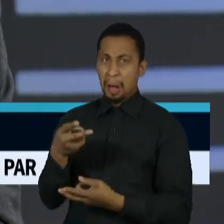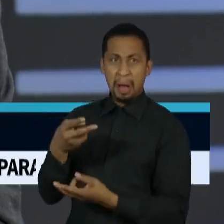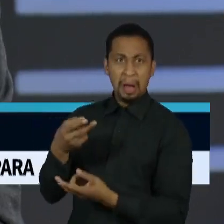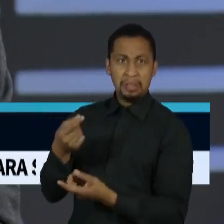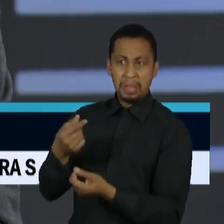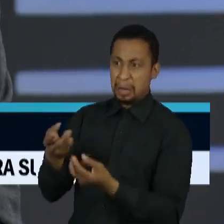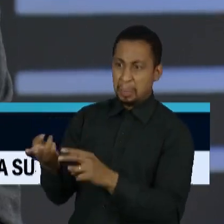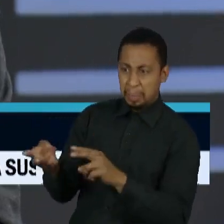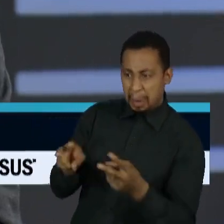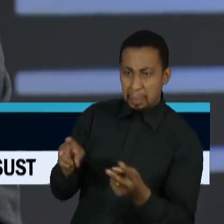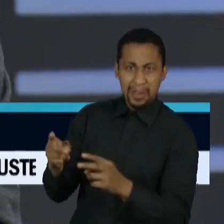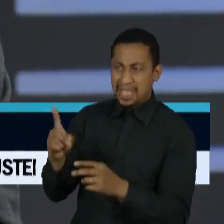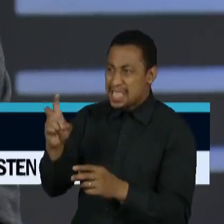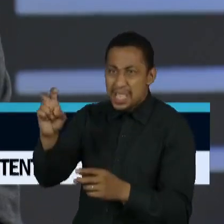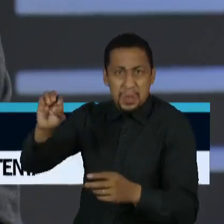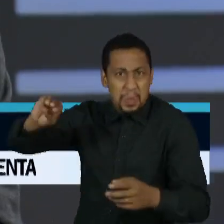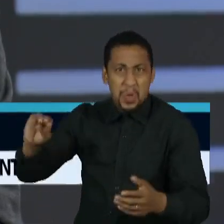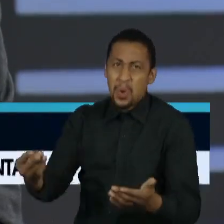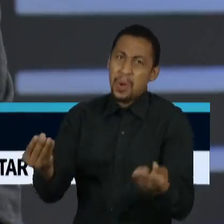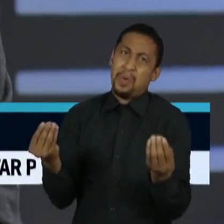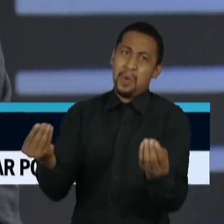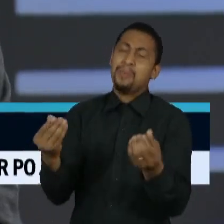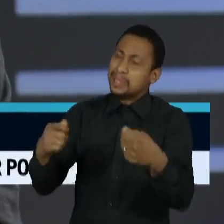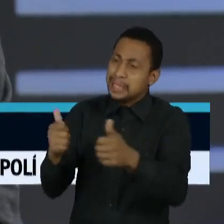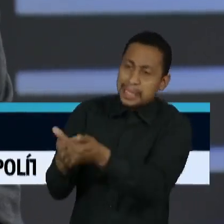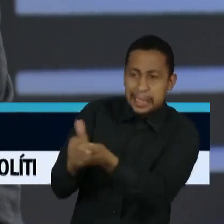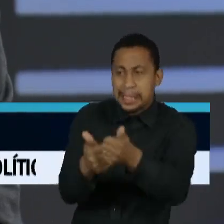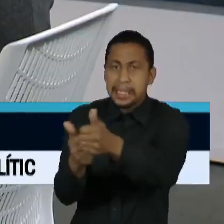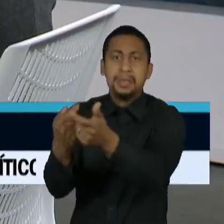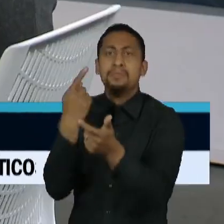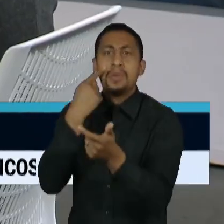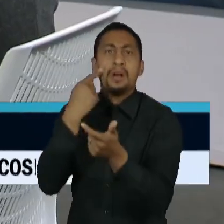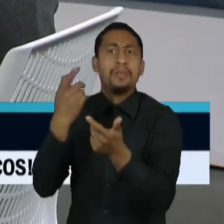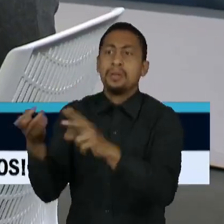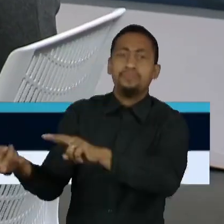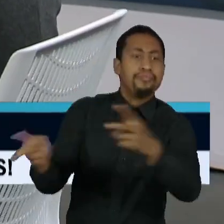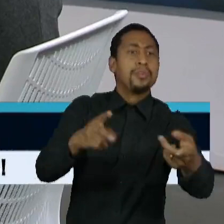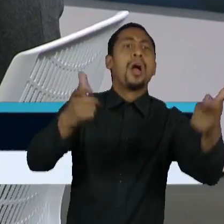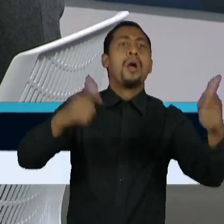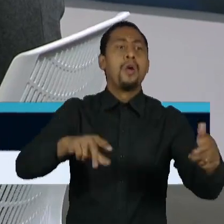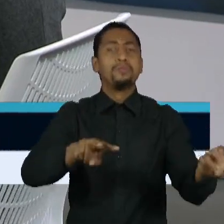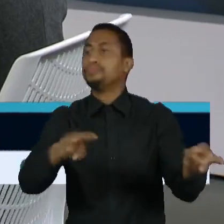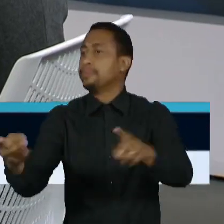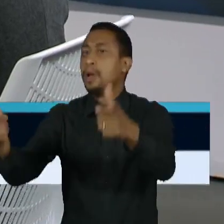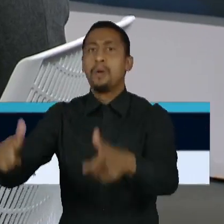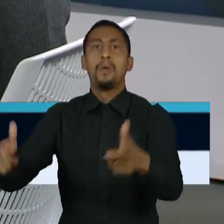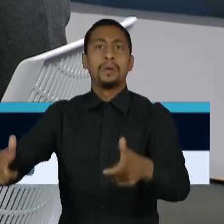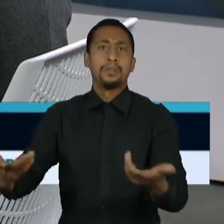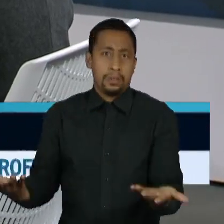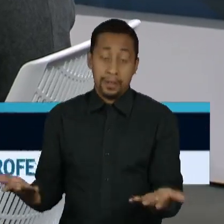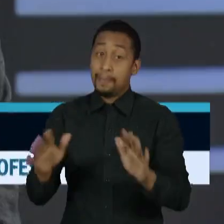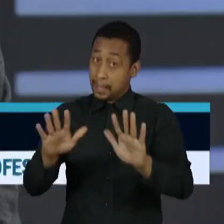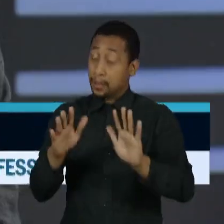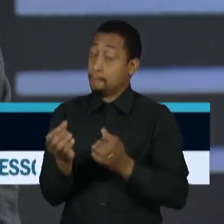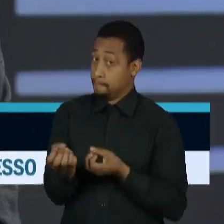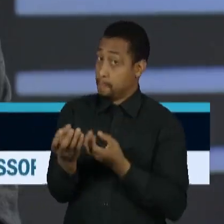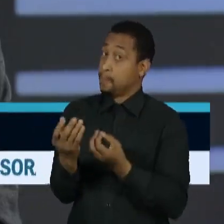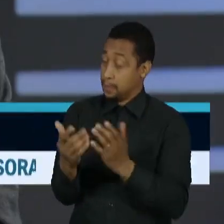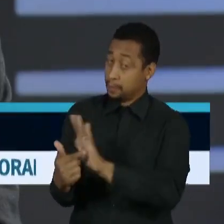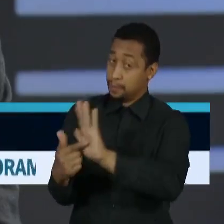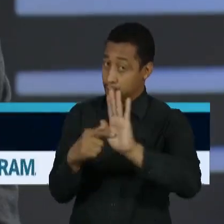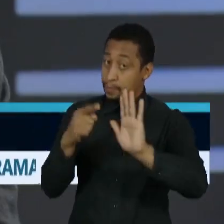o dinheiro, é só você ir atrás, ver. Agora, a abrangência disso é muito maior do que a gente imagina. Vou dar um dado para vocês